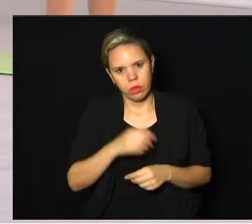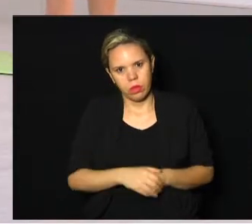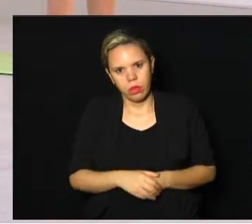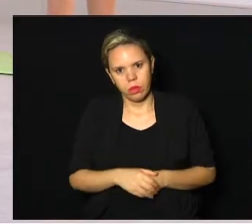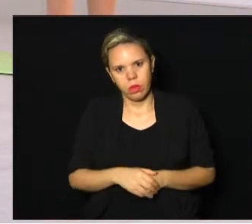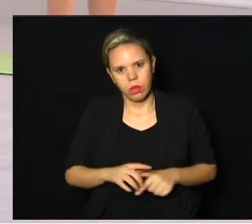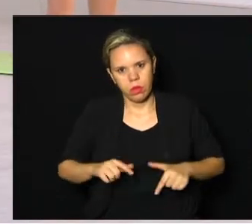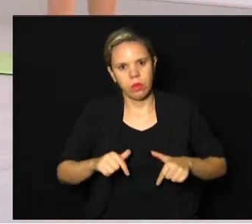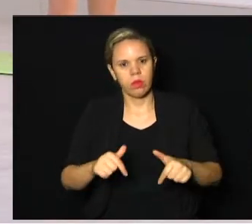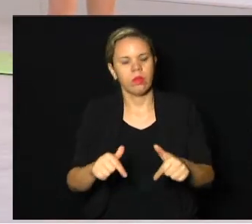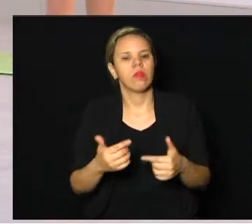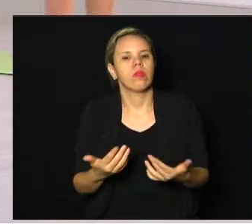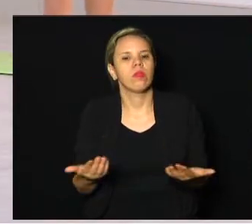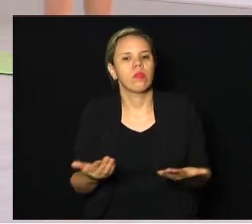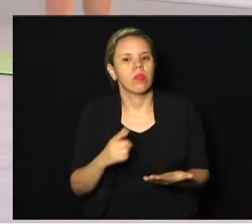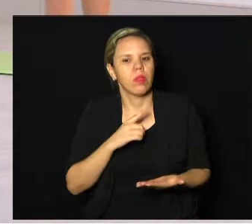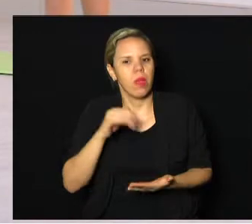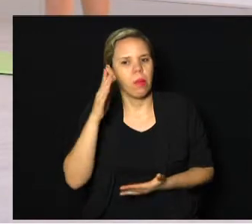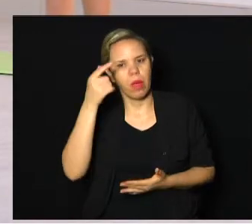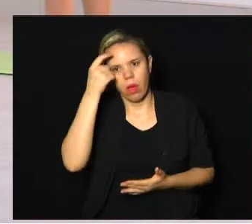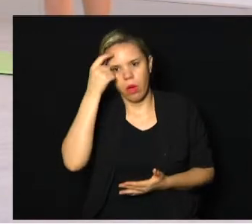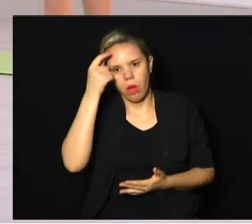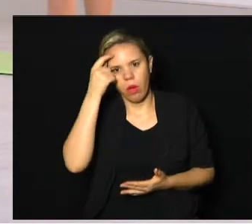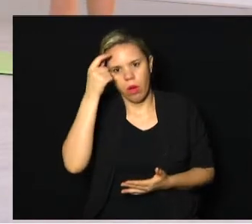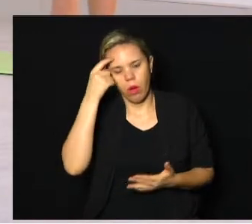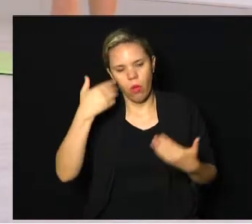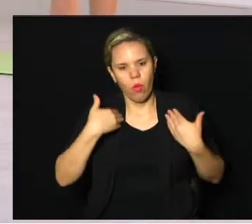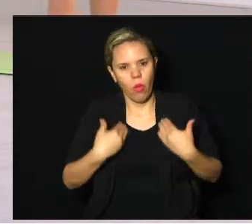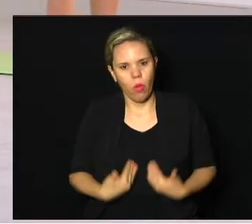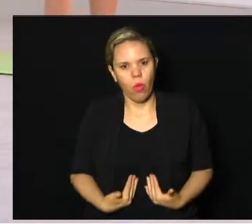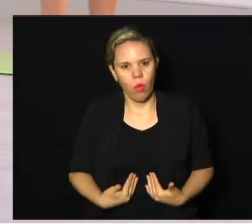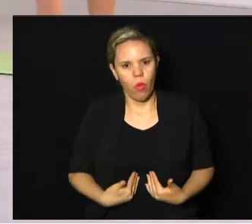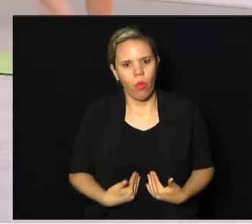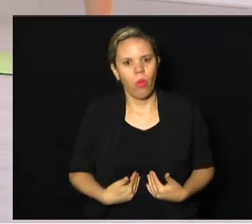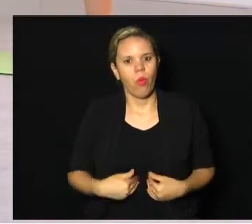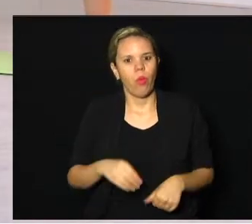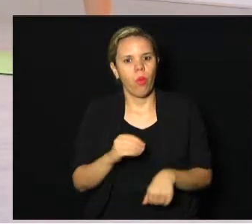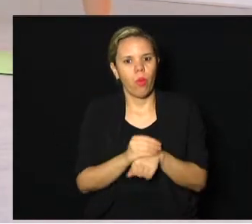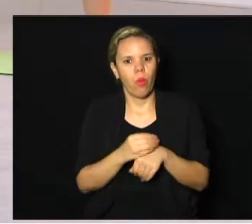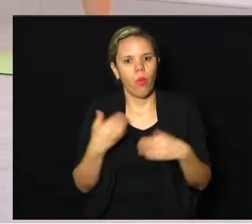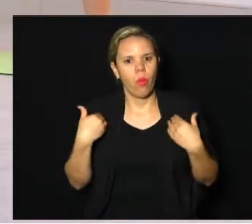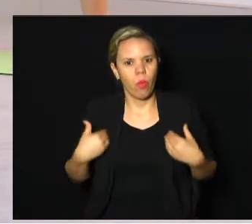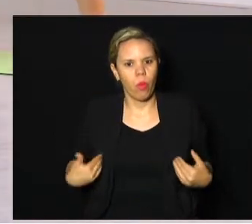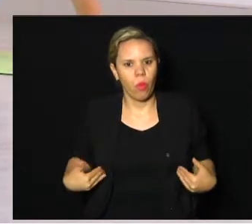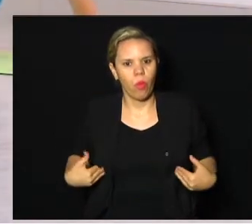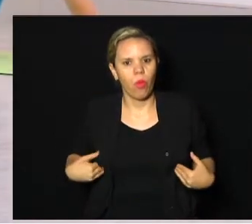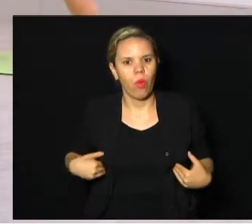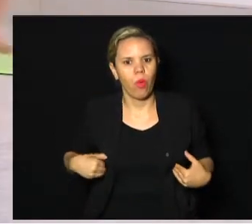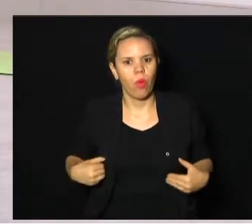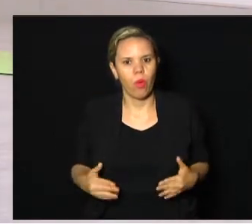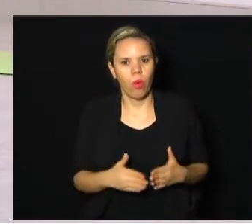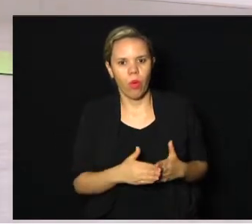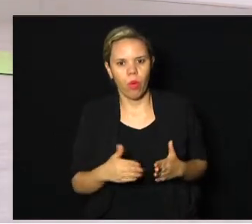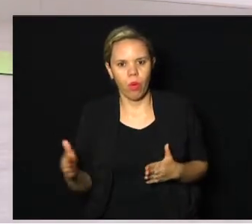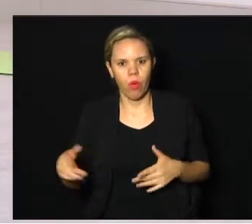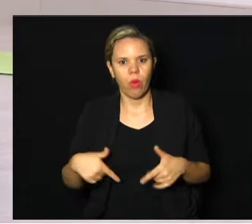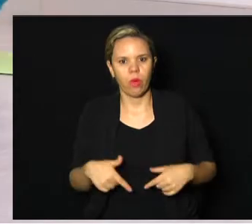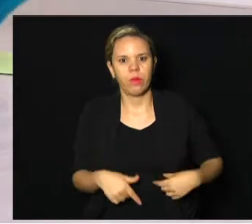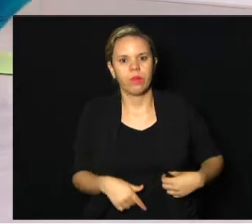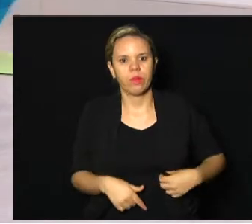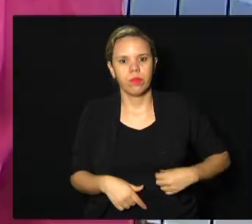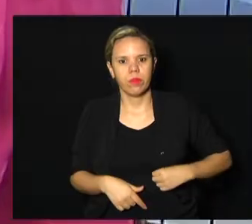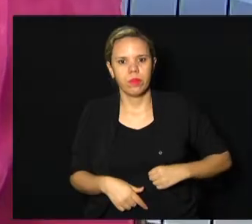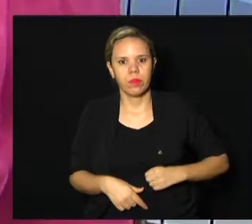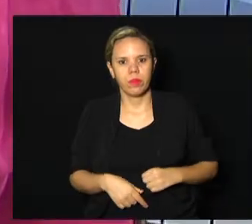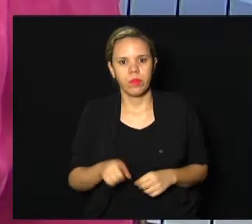mais ativas e tenham mais consciência corporal e mais cuidado postural ao longo da sua atividade. Né?